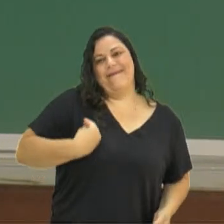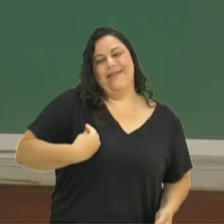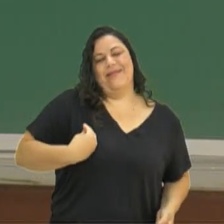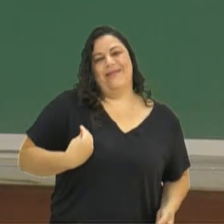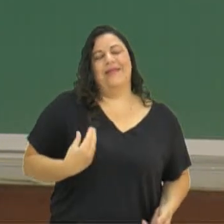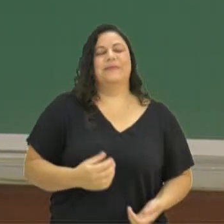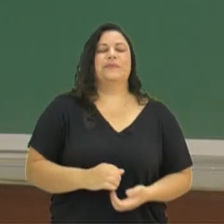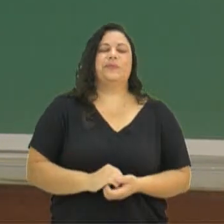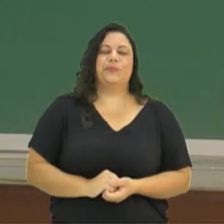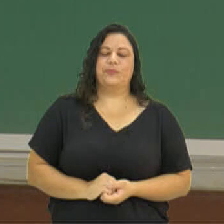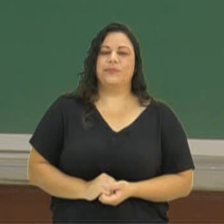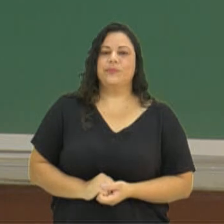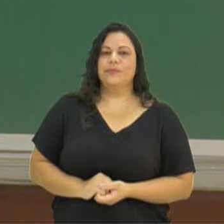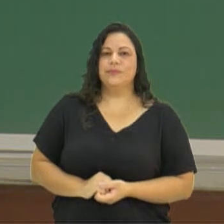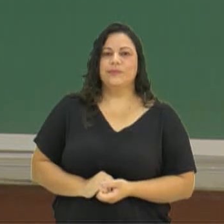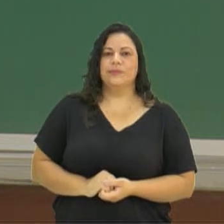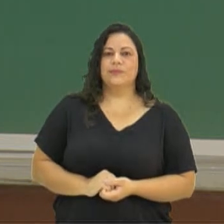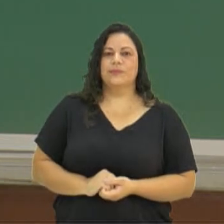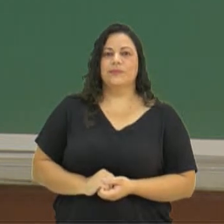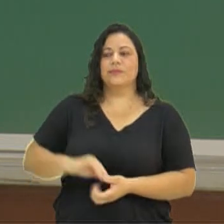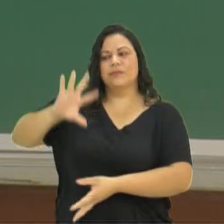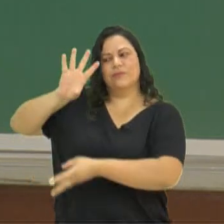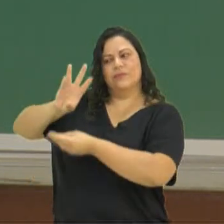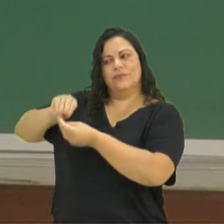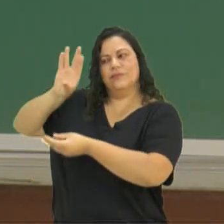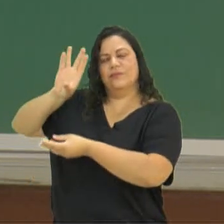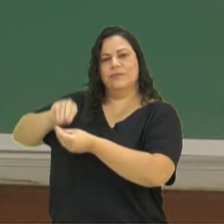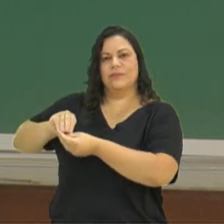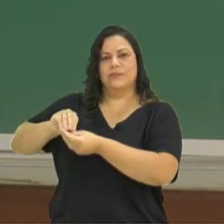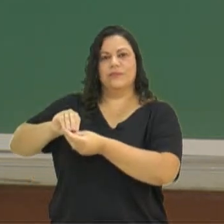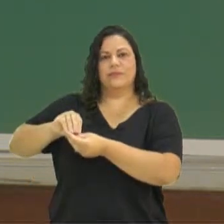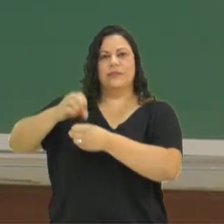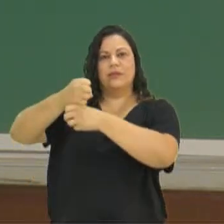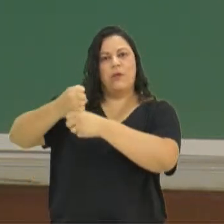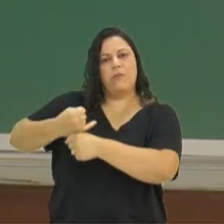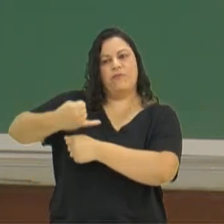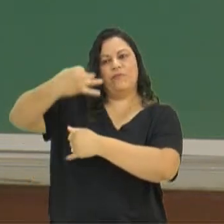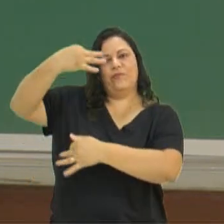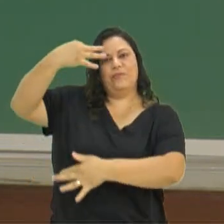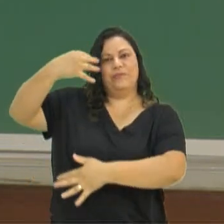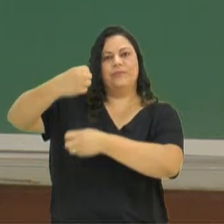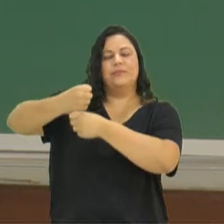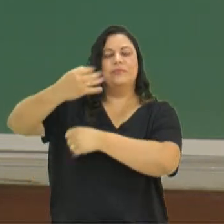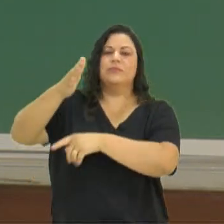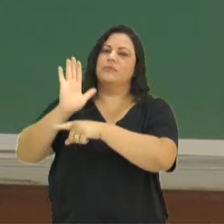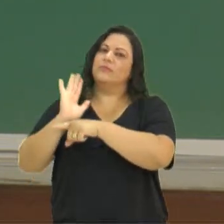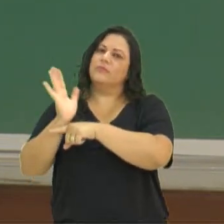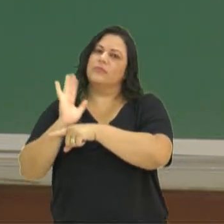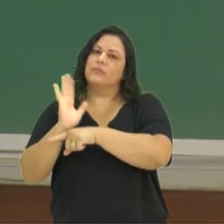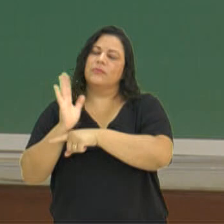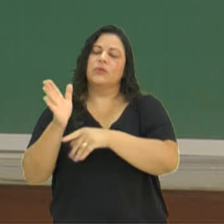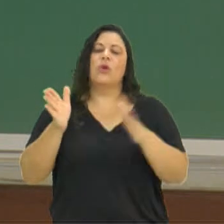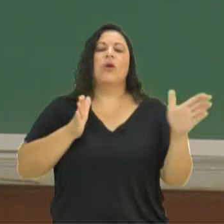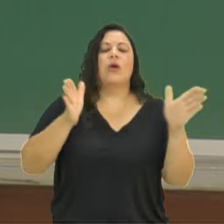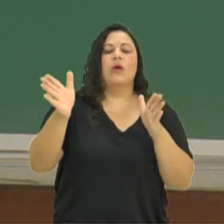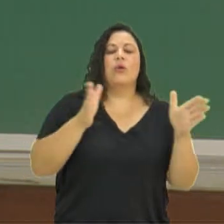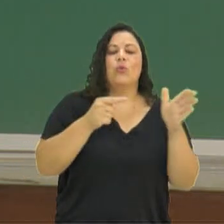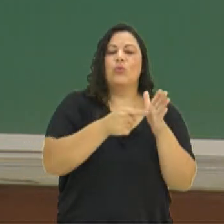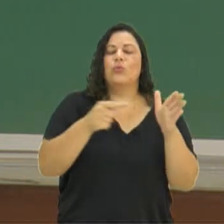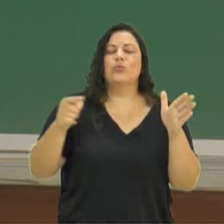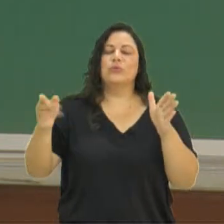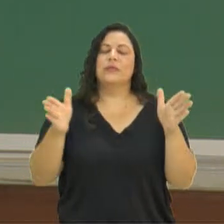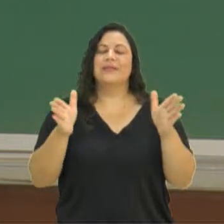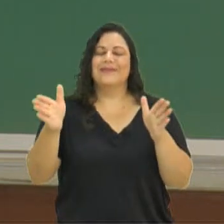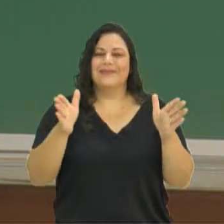da sinopse, geralmente, vem uma ficha técnica também do filme, que conta um pouquinho sobre qual é o tempo de duração, ou